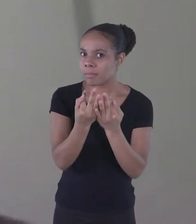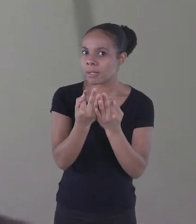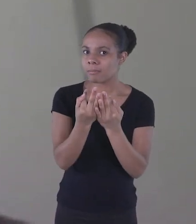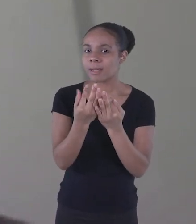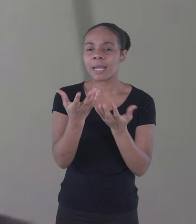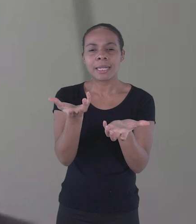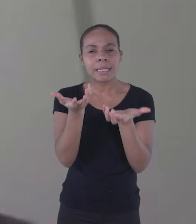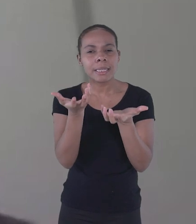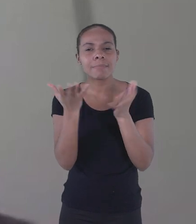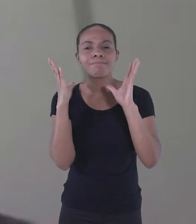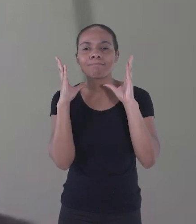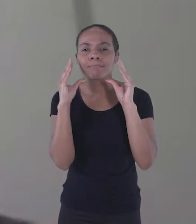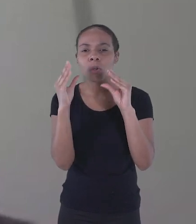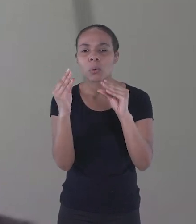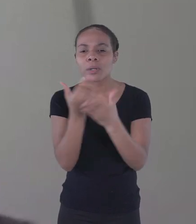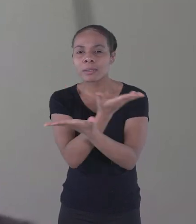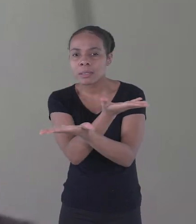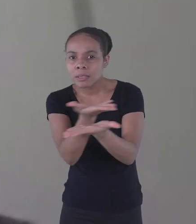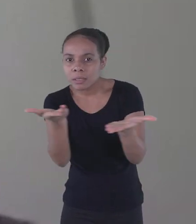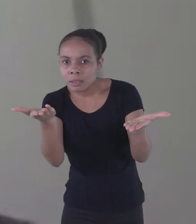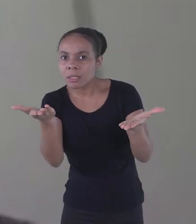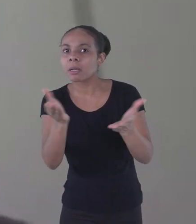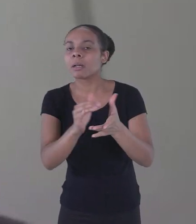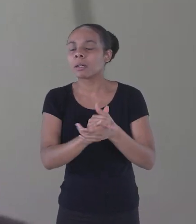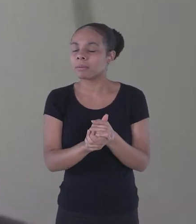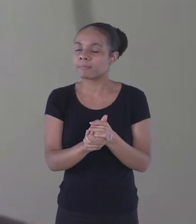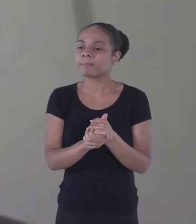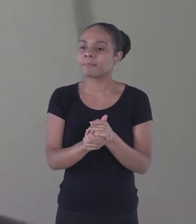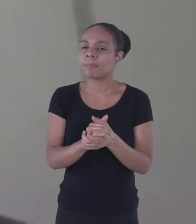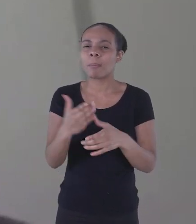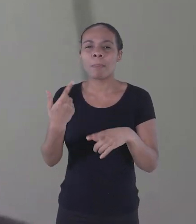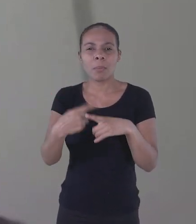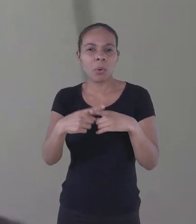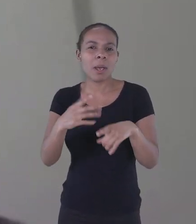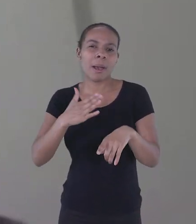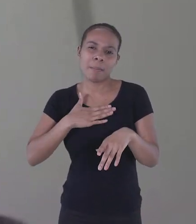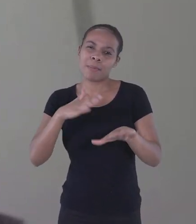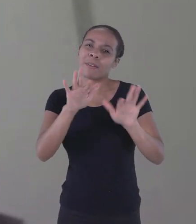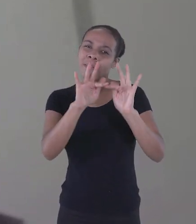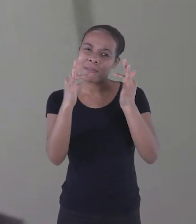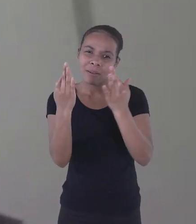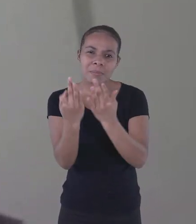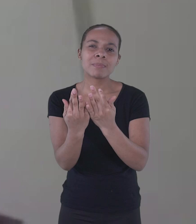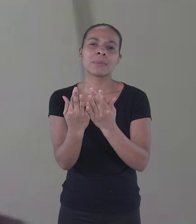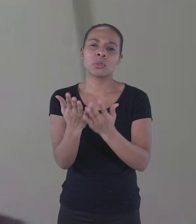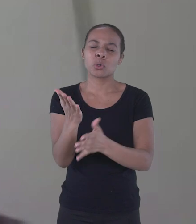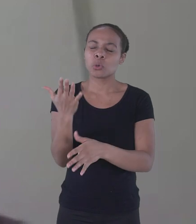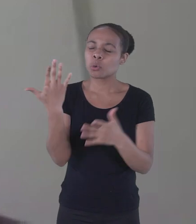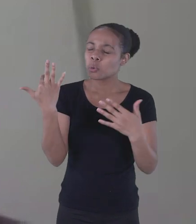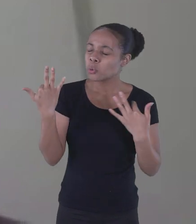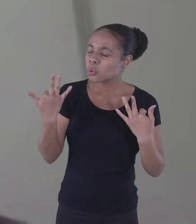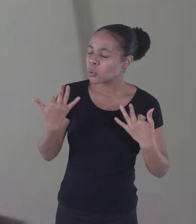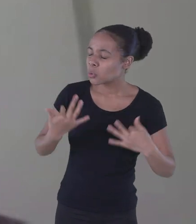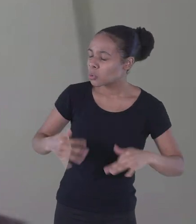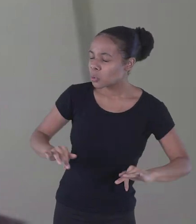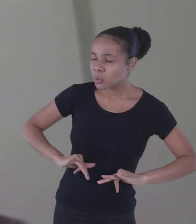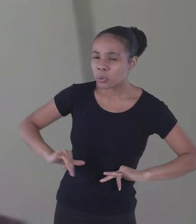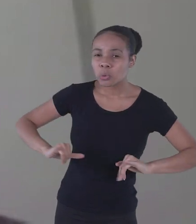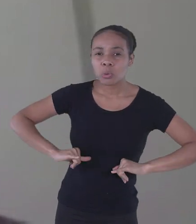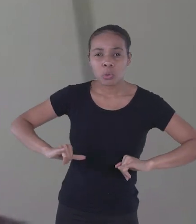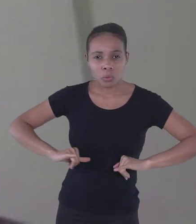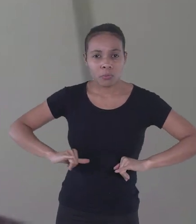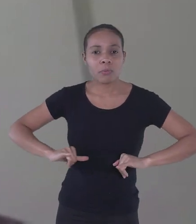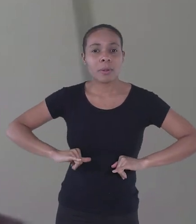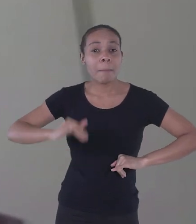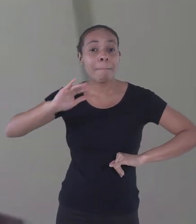tranquilizá-la. Eu acho, às vezes, tinha a impressão que minha família sofria mais do que eu lá dentro, aqui fora, do que eu lá